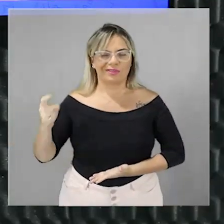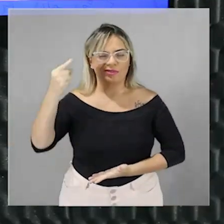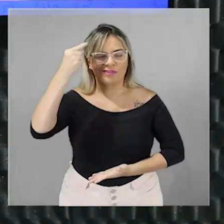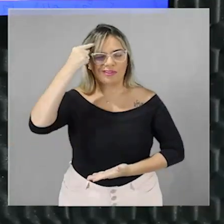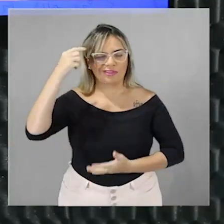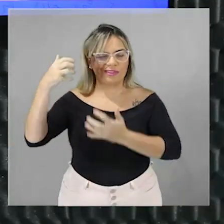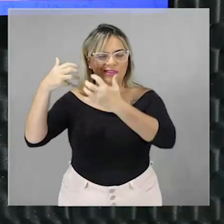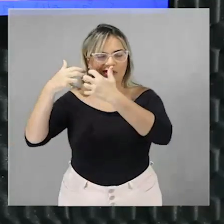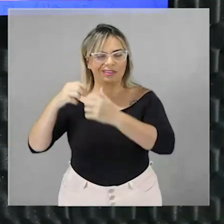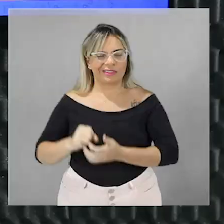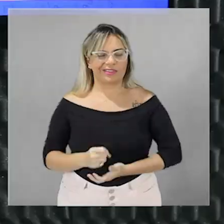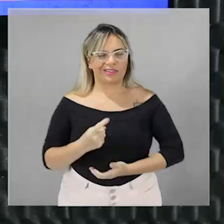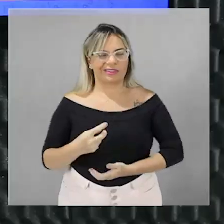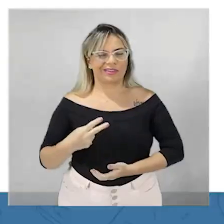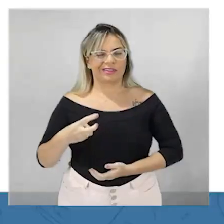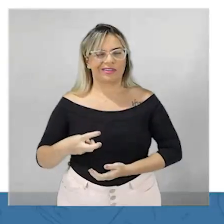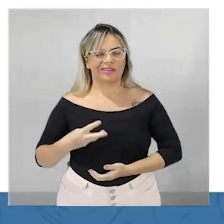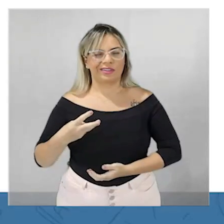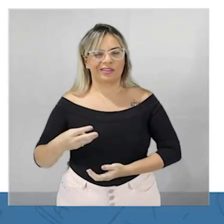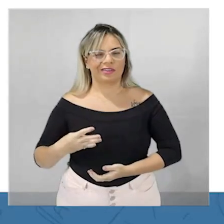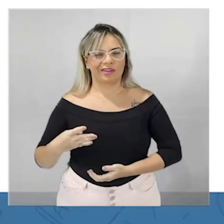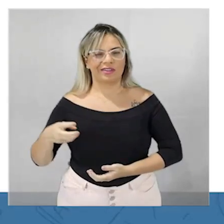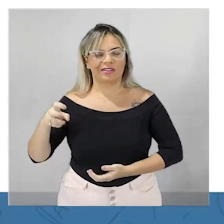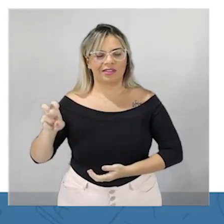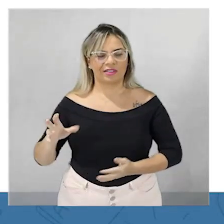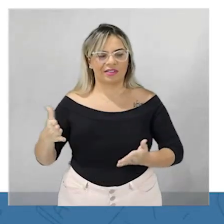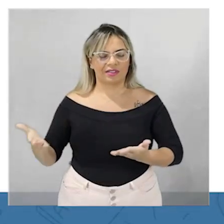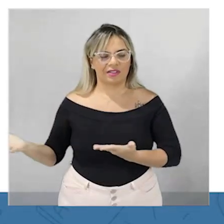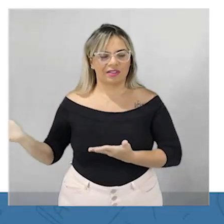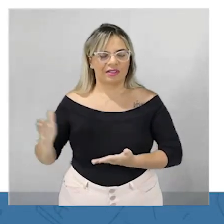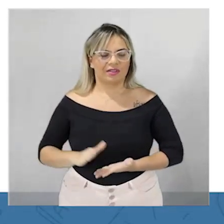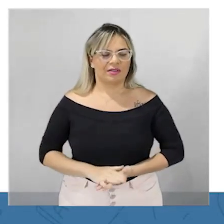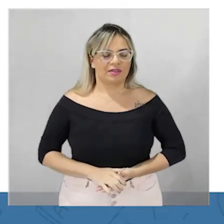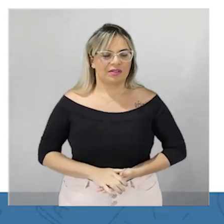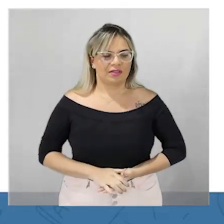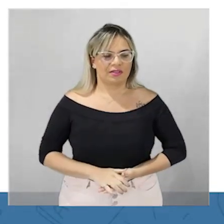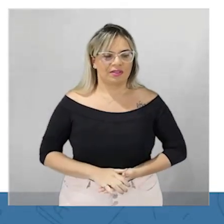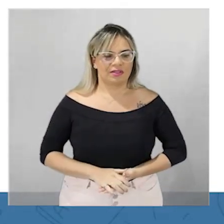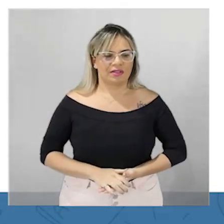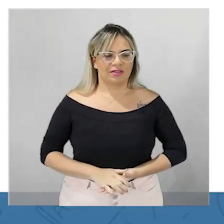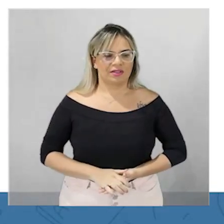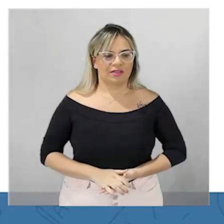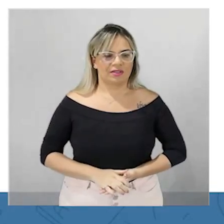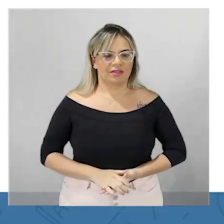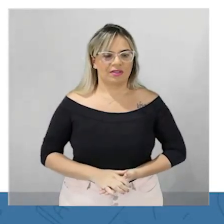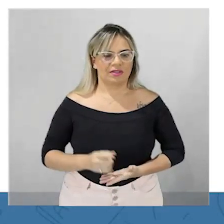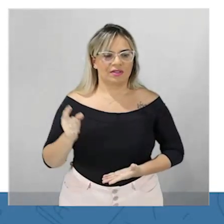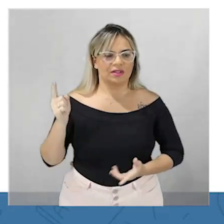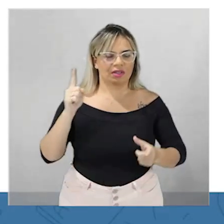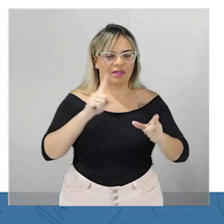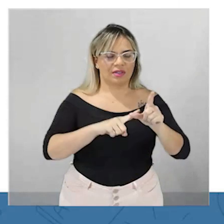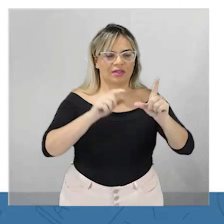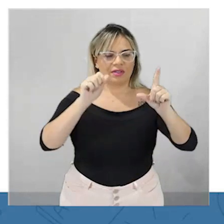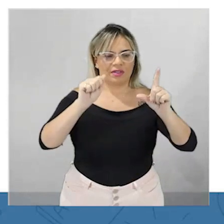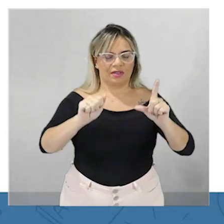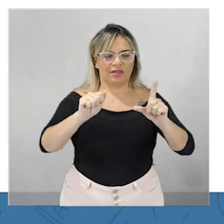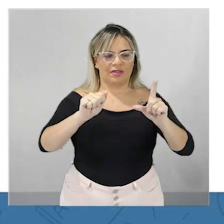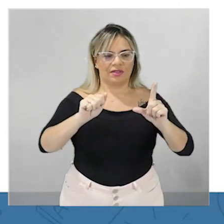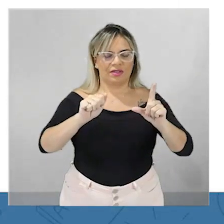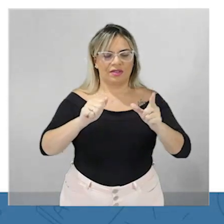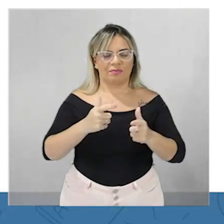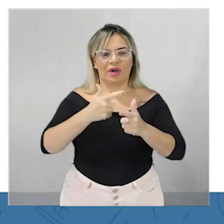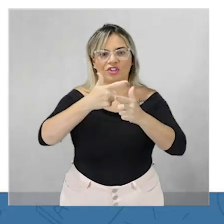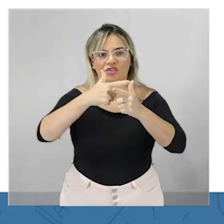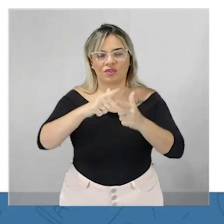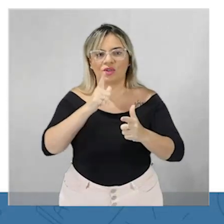2, 3, 4, 5. A resposta que mais se adequa seria qual? Distribuição equitativa do abastecimento,